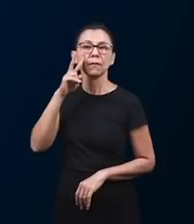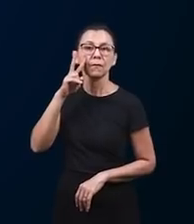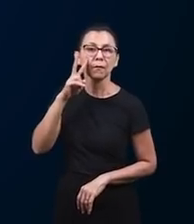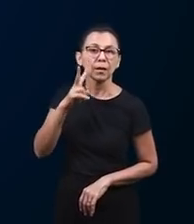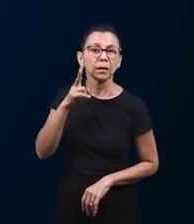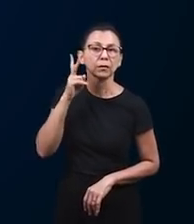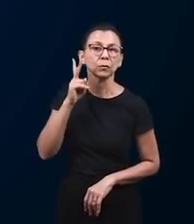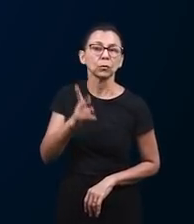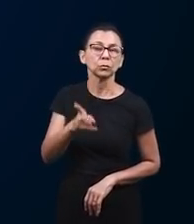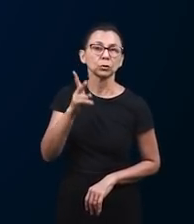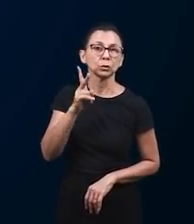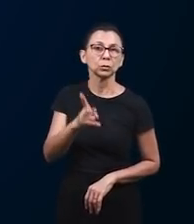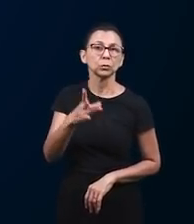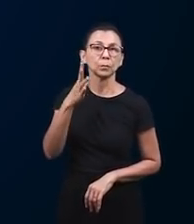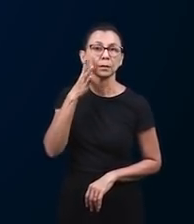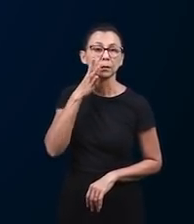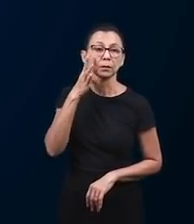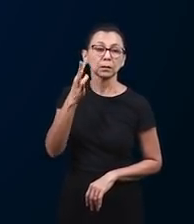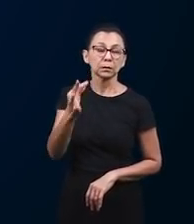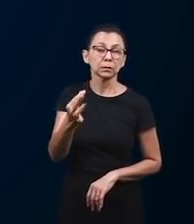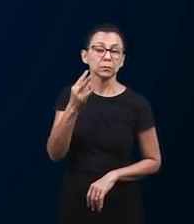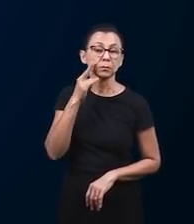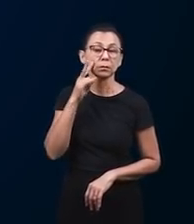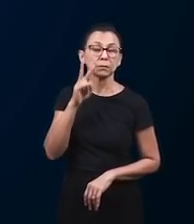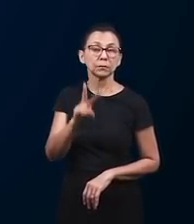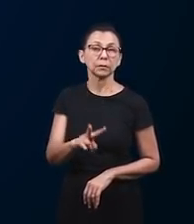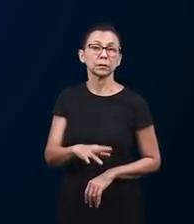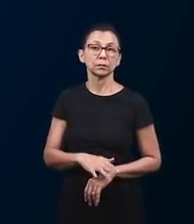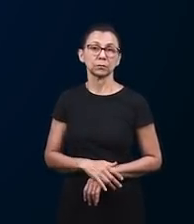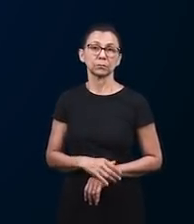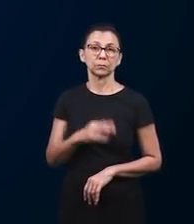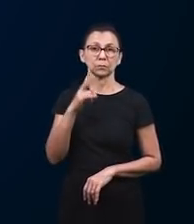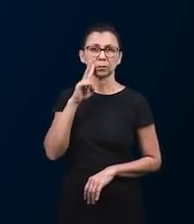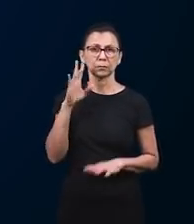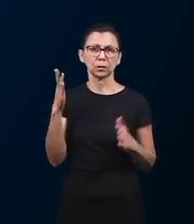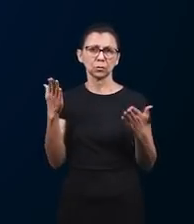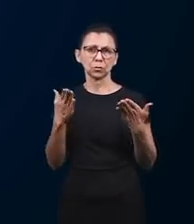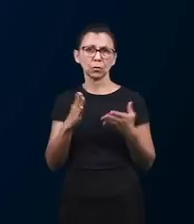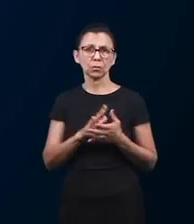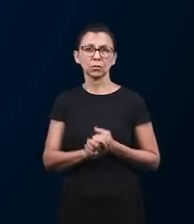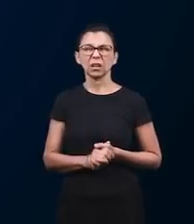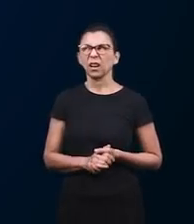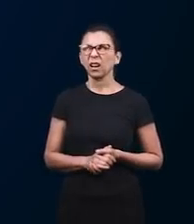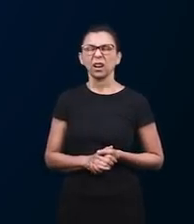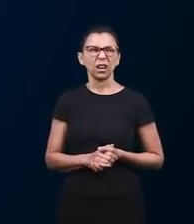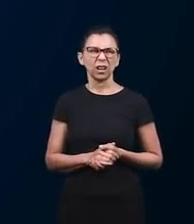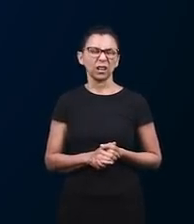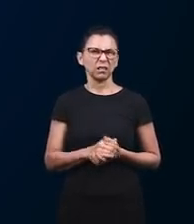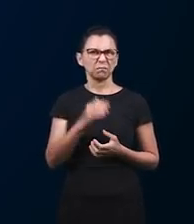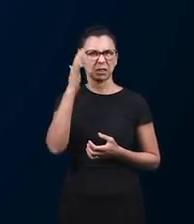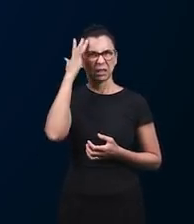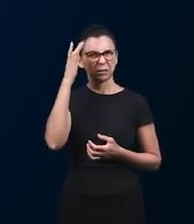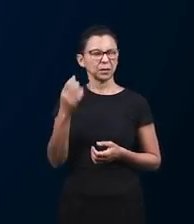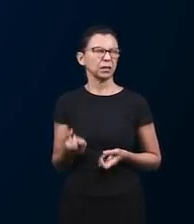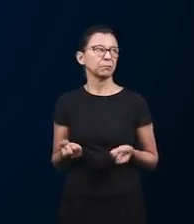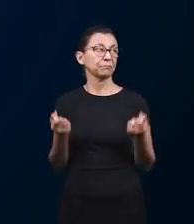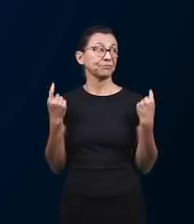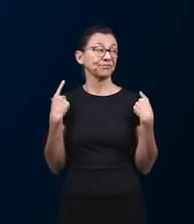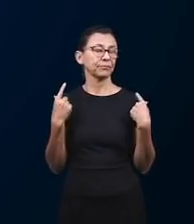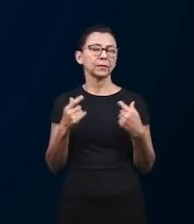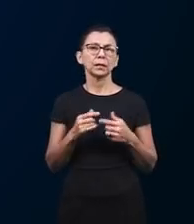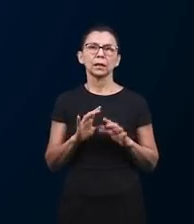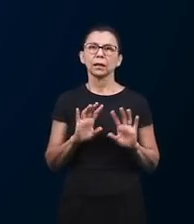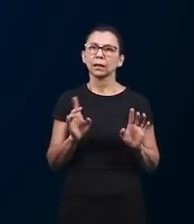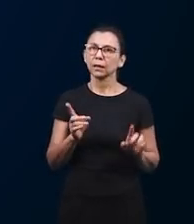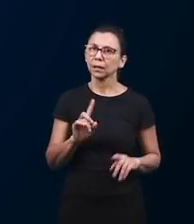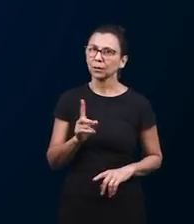e continua ouvindo. Porque eu ouço hoje, mas amanhã vai levantar uma luta, mas eu vou ouvir a